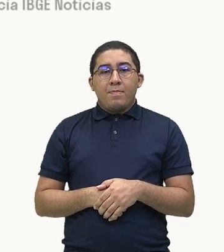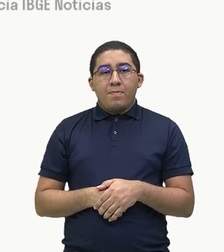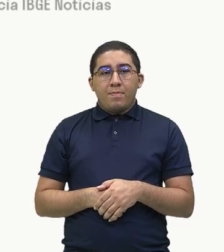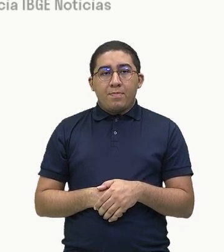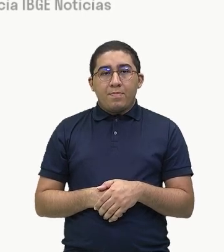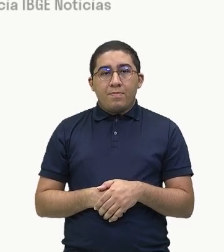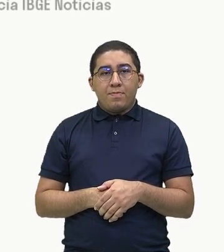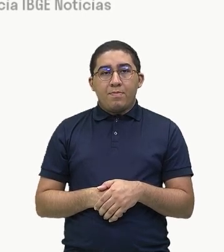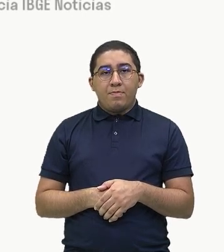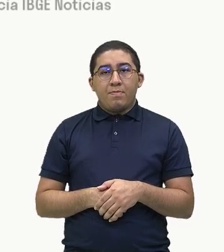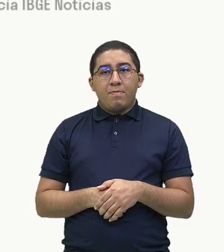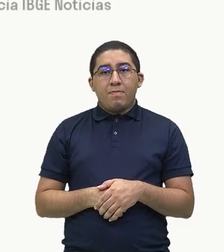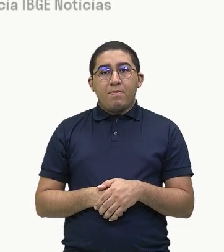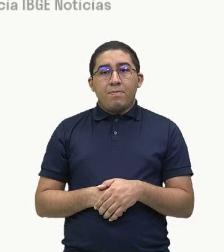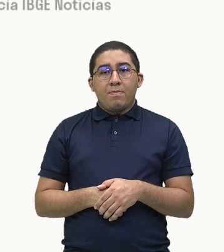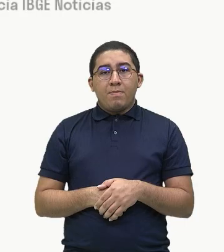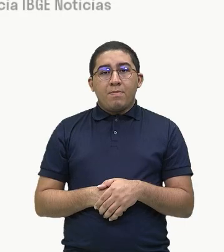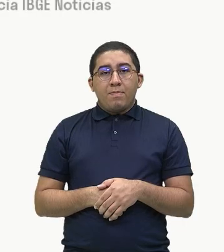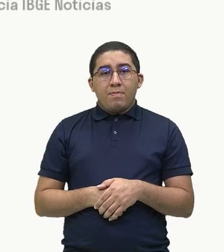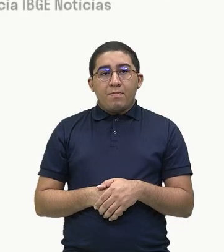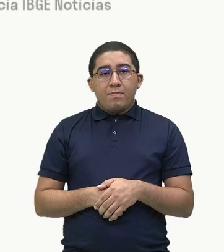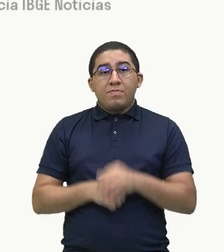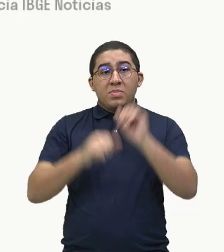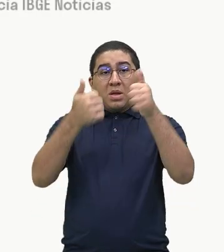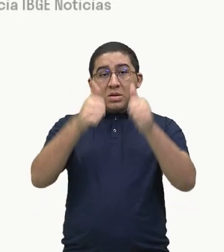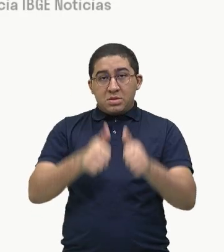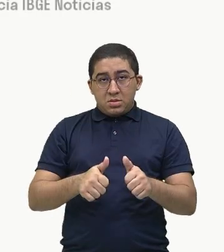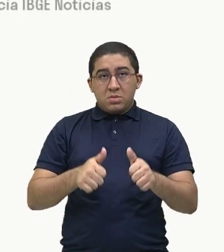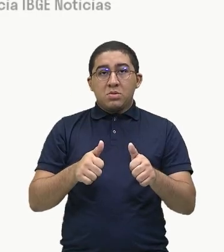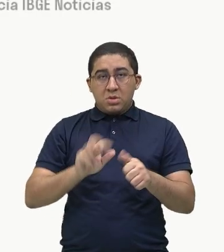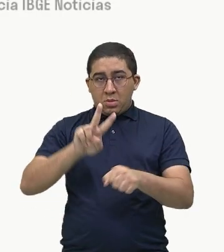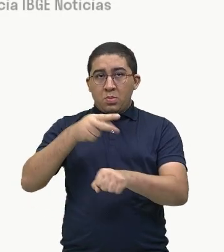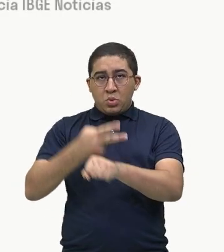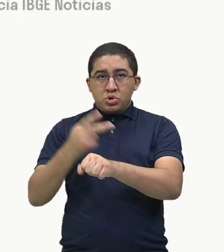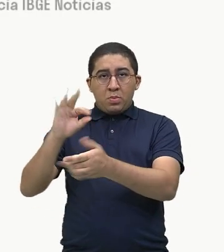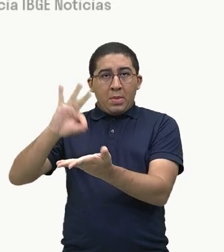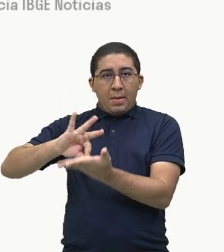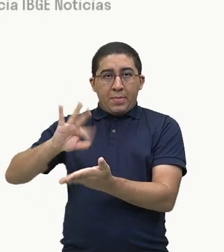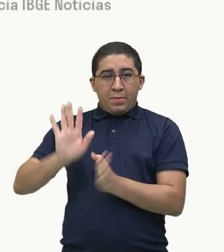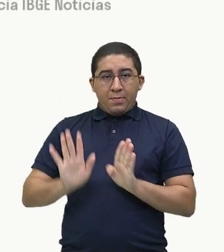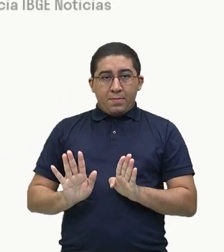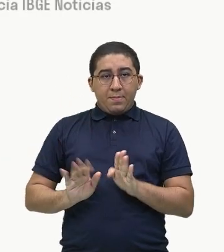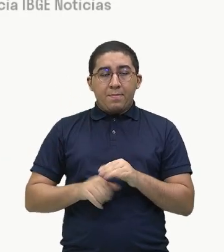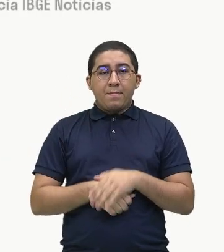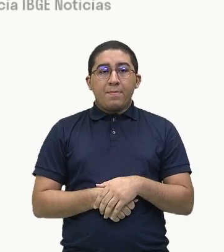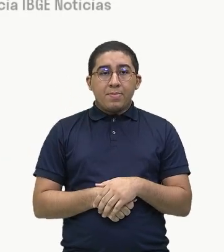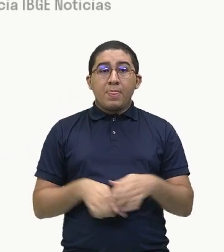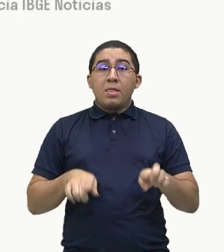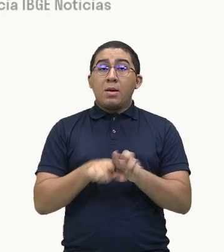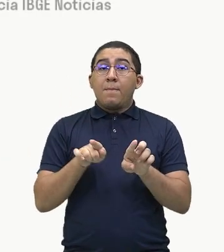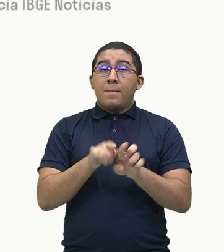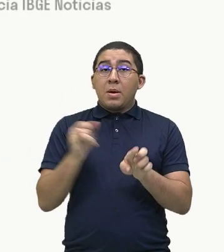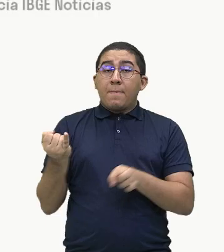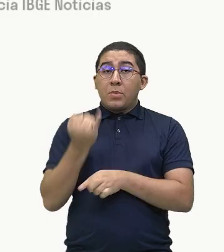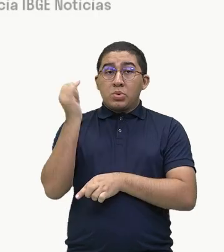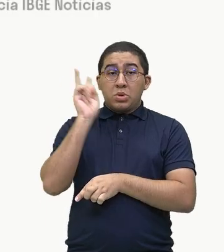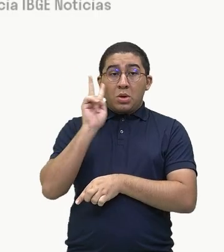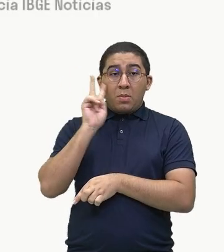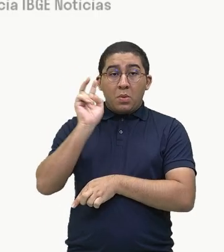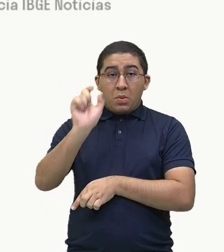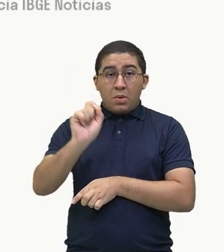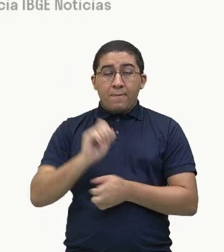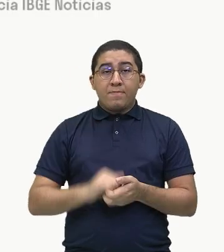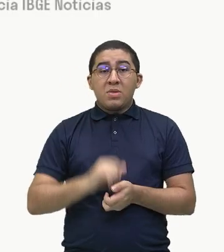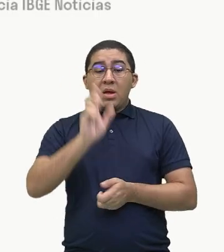observar no nosso mapinha. E aqui nós temos também que é importante ressaltar que essa divisão, ela